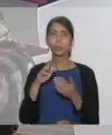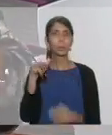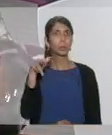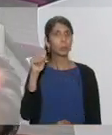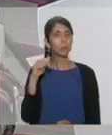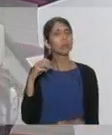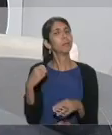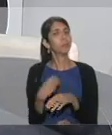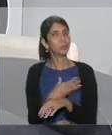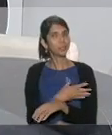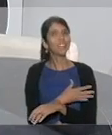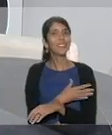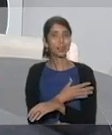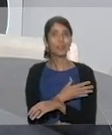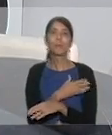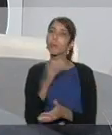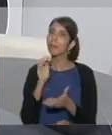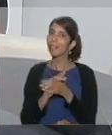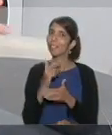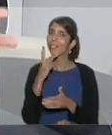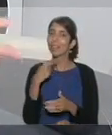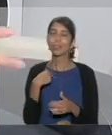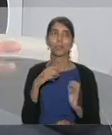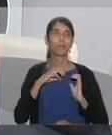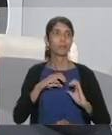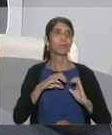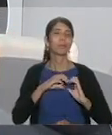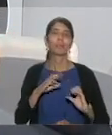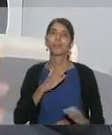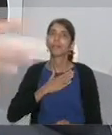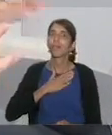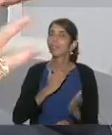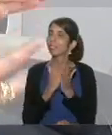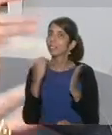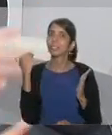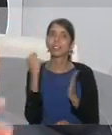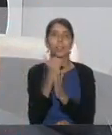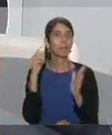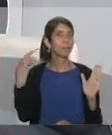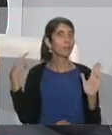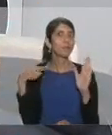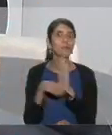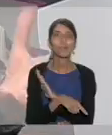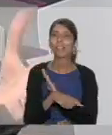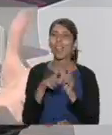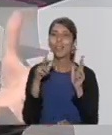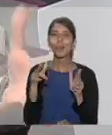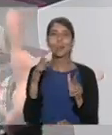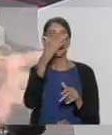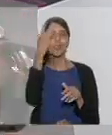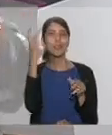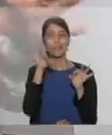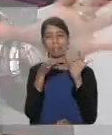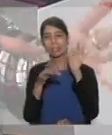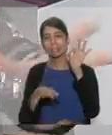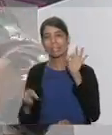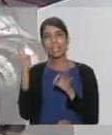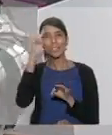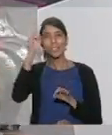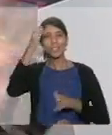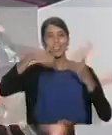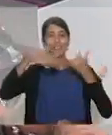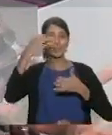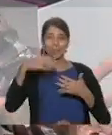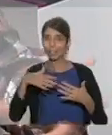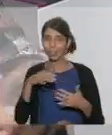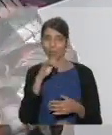assim, emoção mesmo. Meu marido diz que eu sou muito passional, né? Muito exagerada, meio Forrest Gump, né? Então, tipo assim, se você estiver